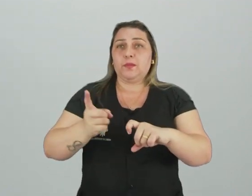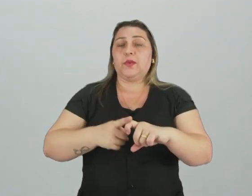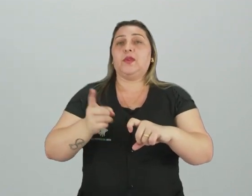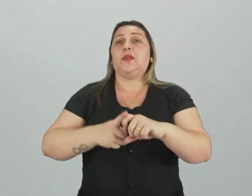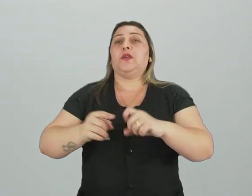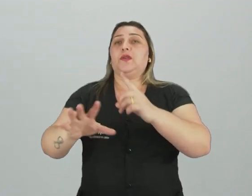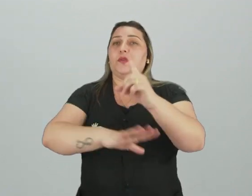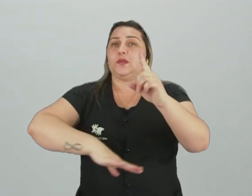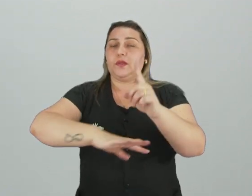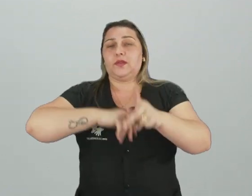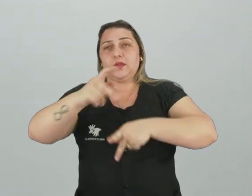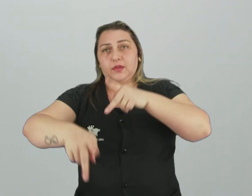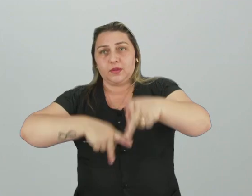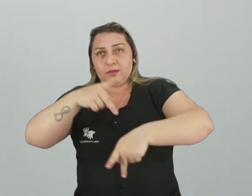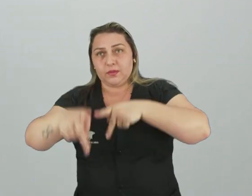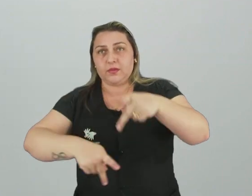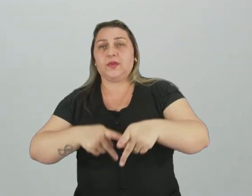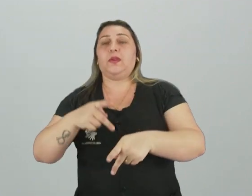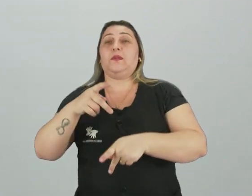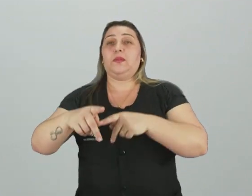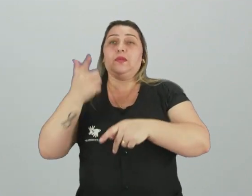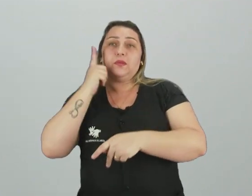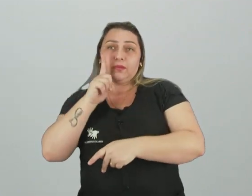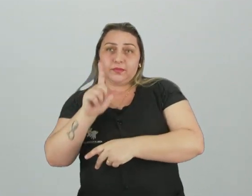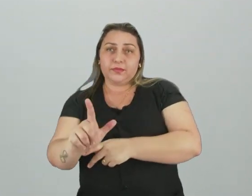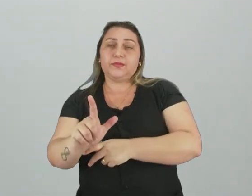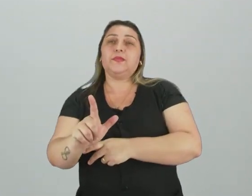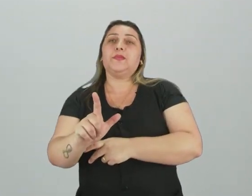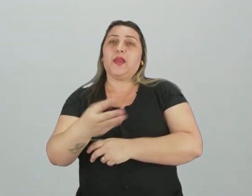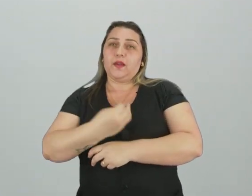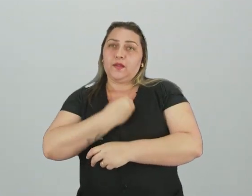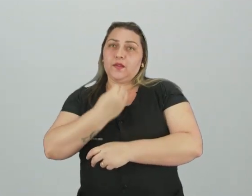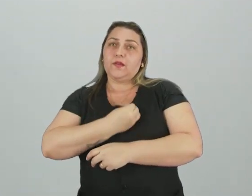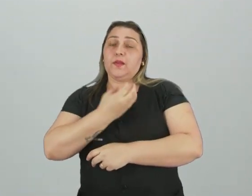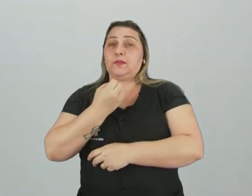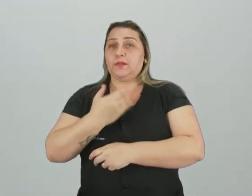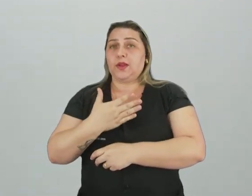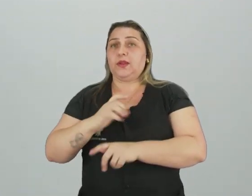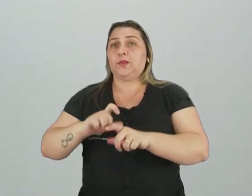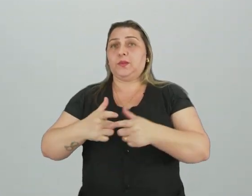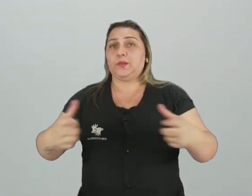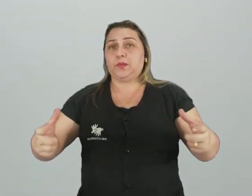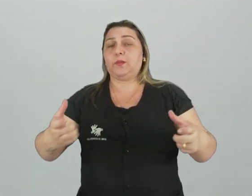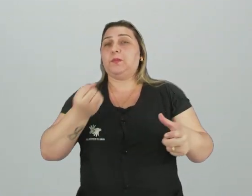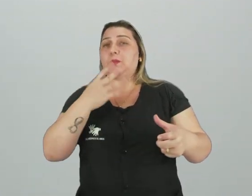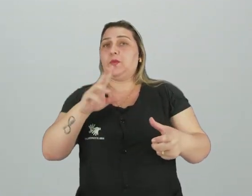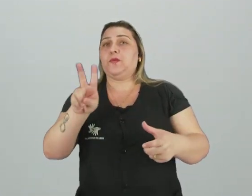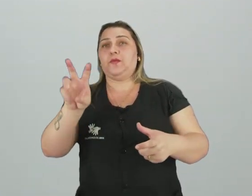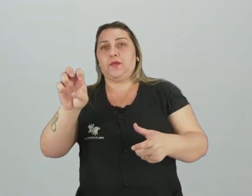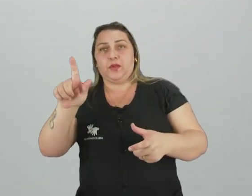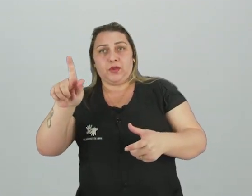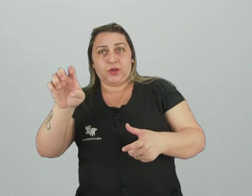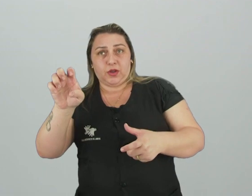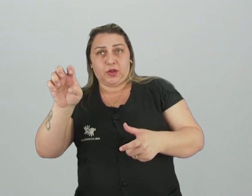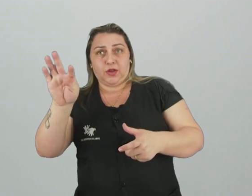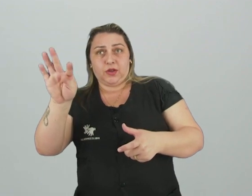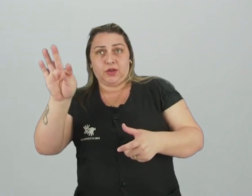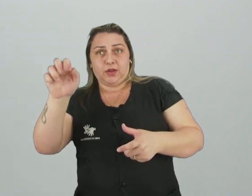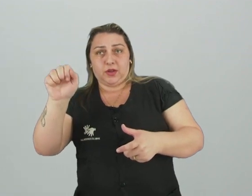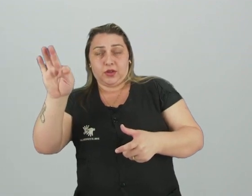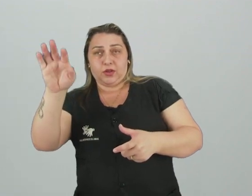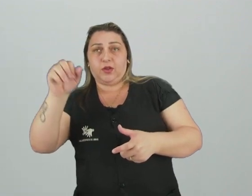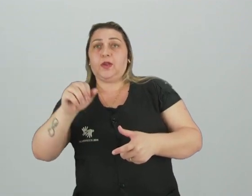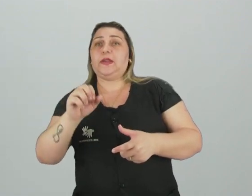sociais daquela população. A população está conseguindo sobreviver e ter um crescimento vegetativo bom, né? Se morre pouco, é porque